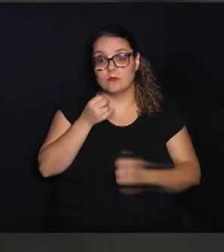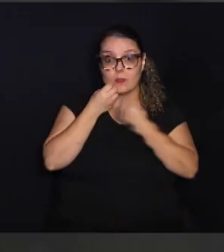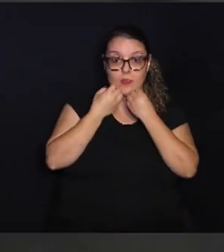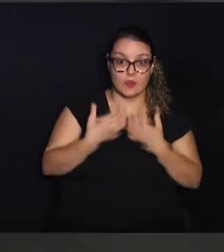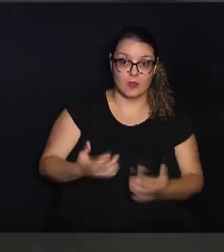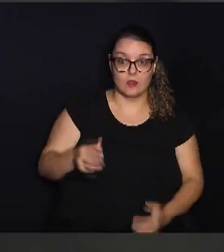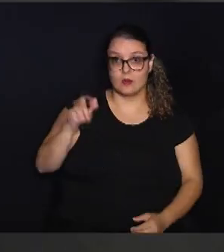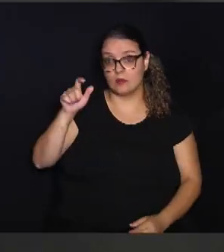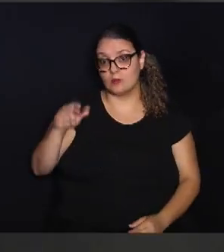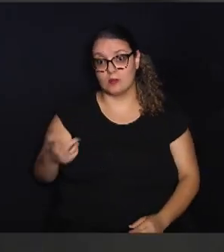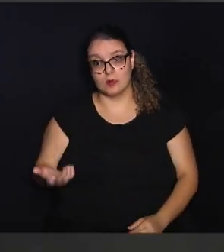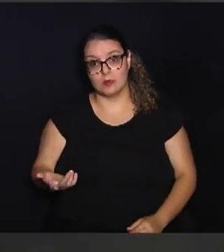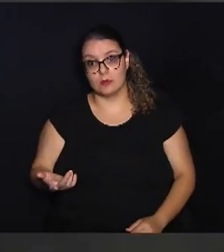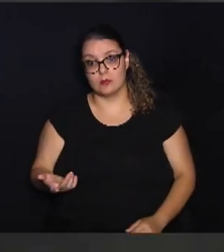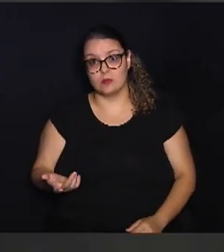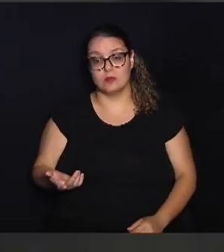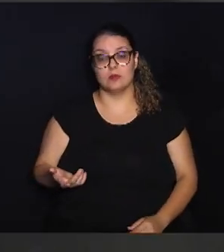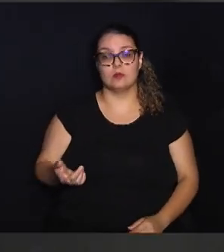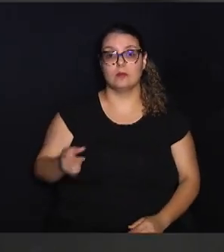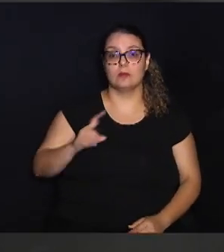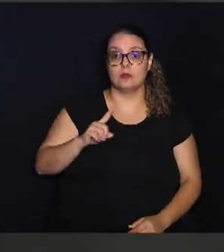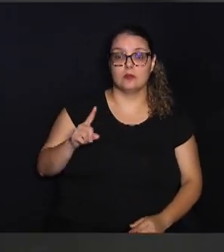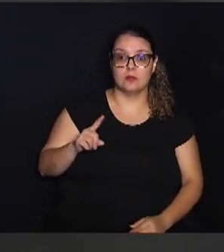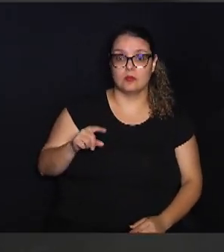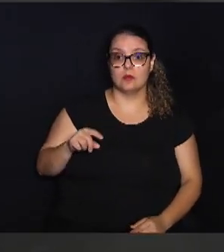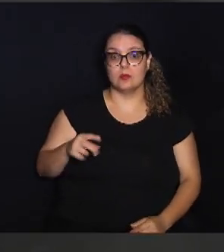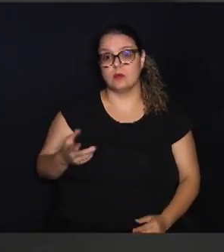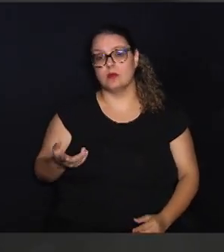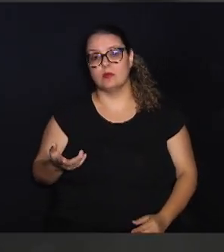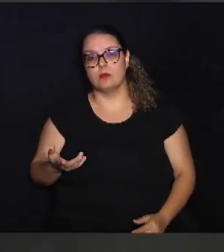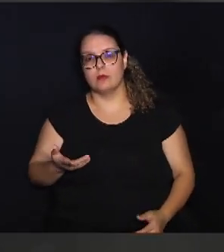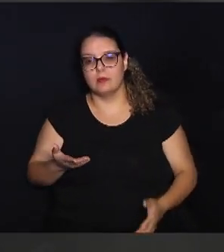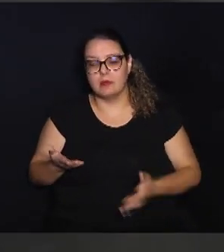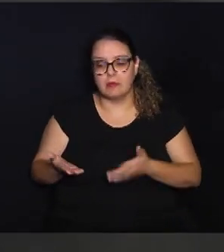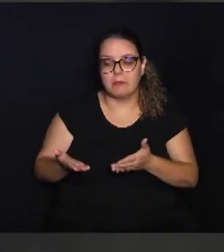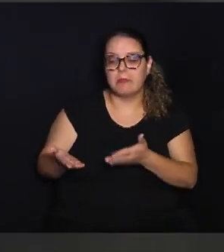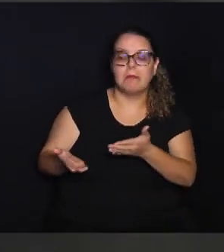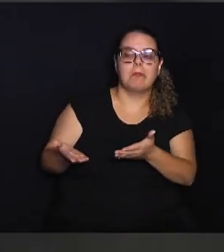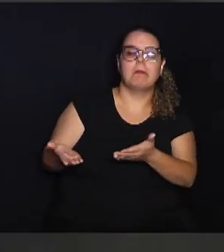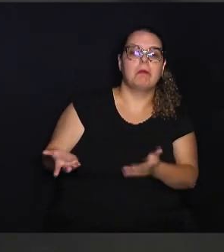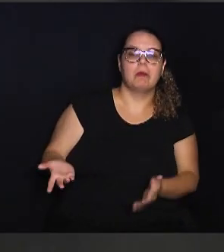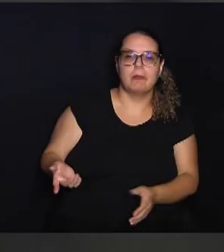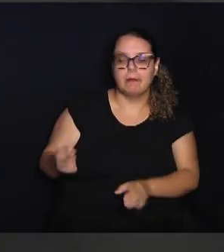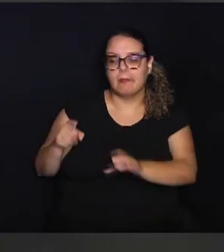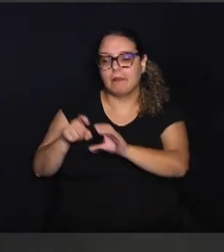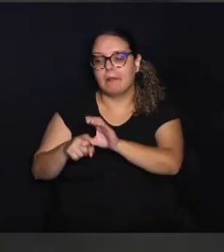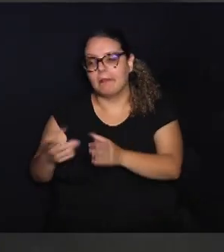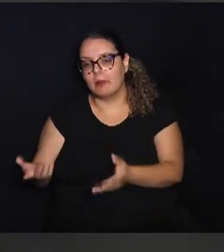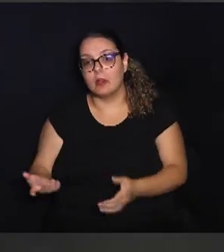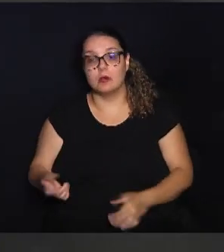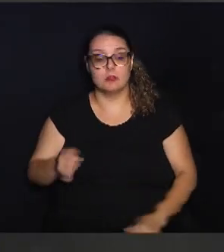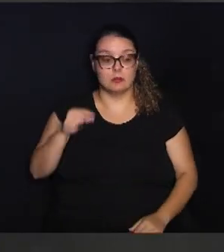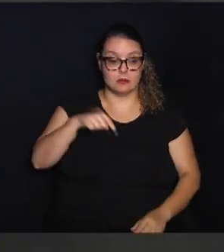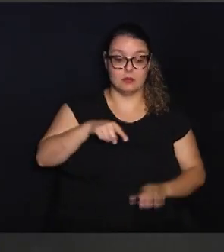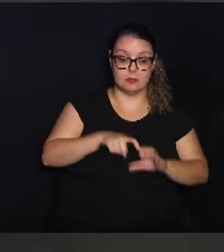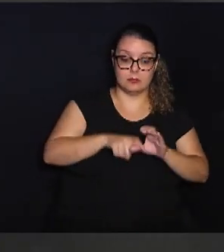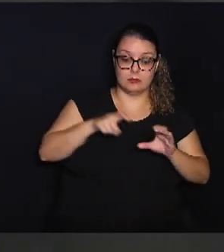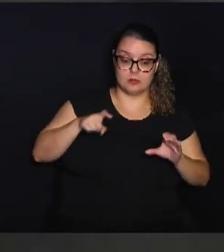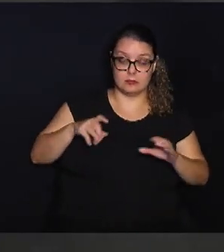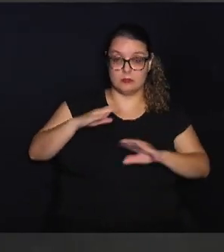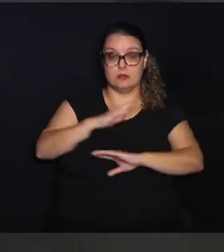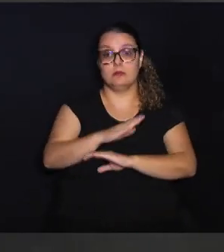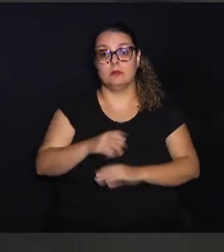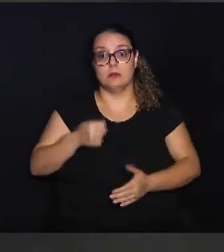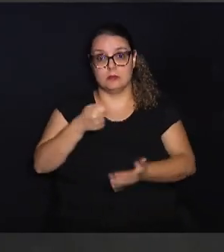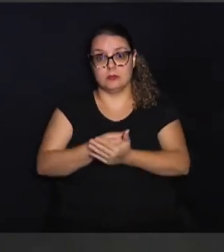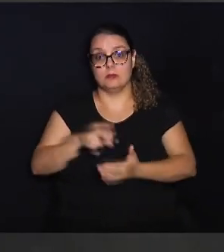cara que não foi vaquinha de presépio da prefeitura, que você ficou independente na casa, que você garantiu ali o seu legado,